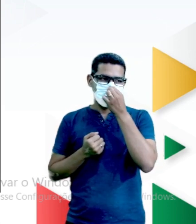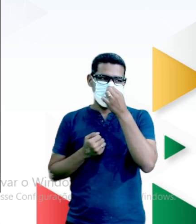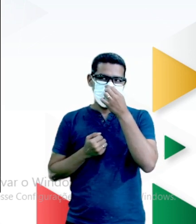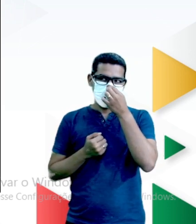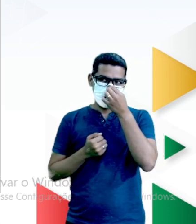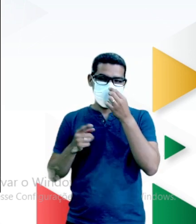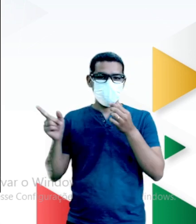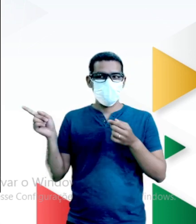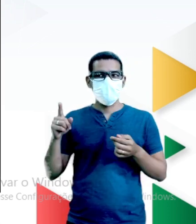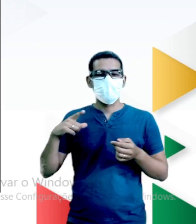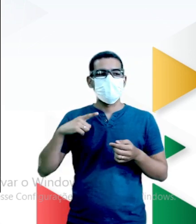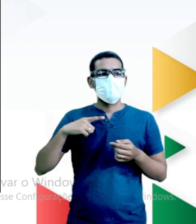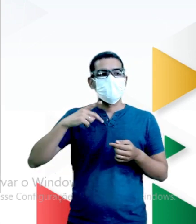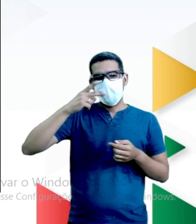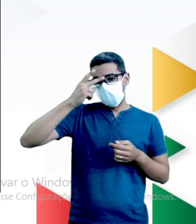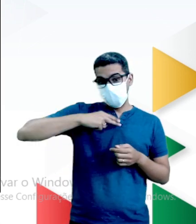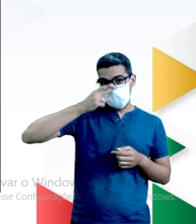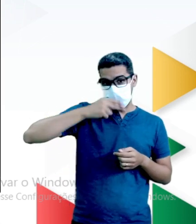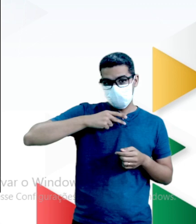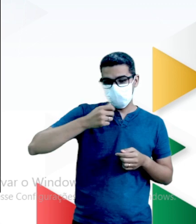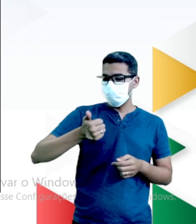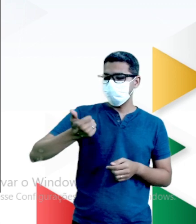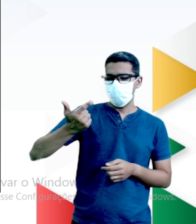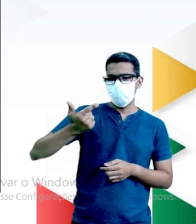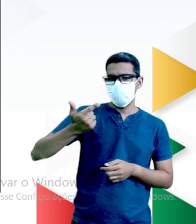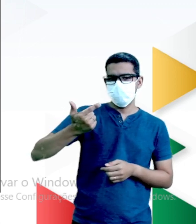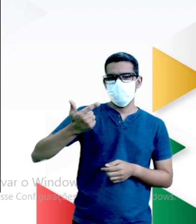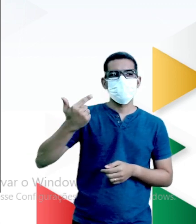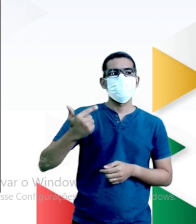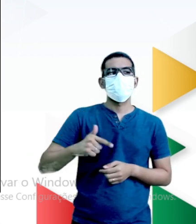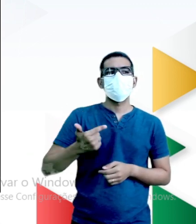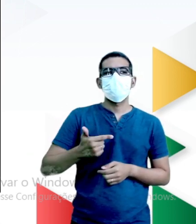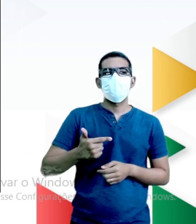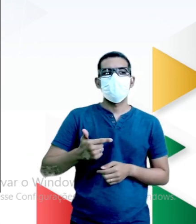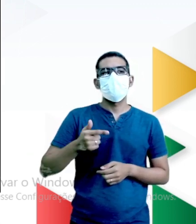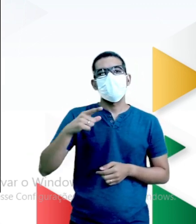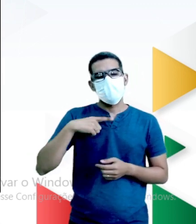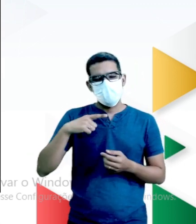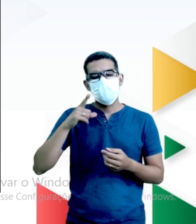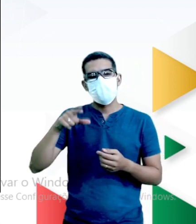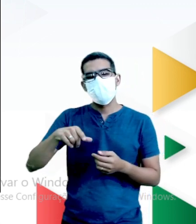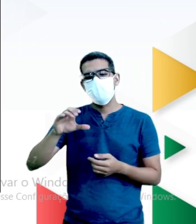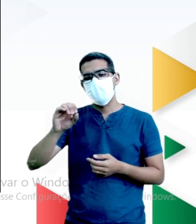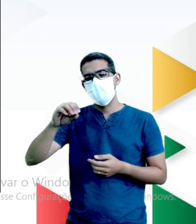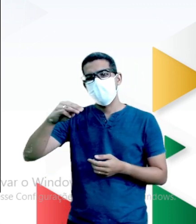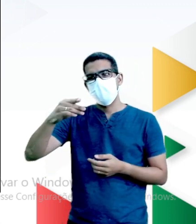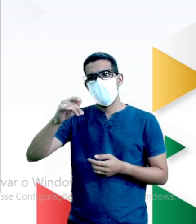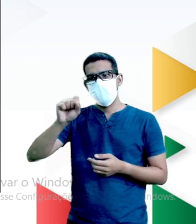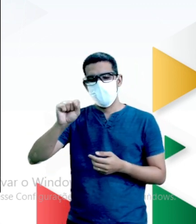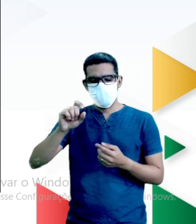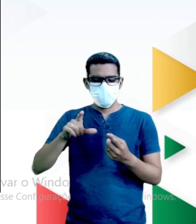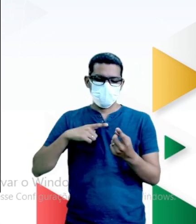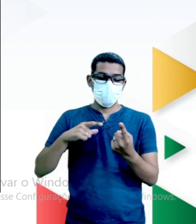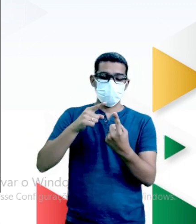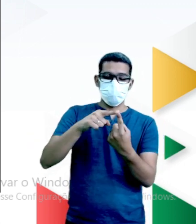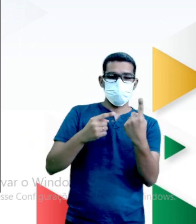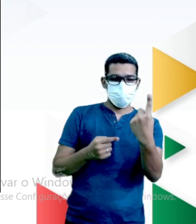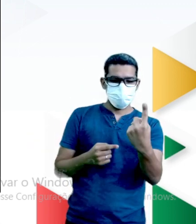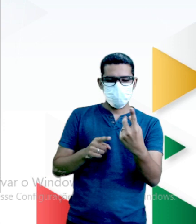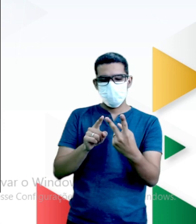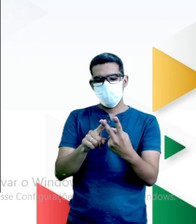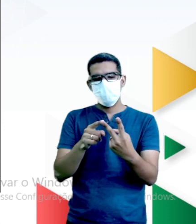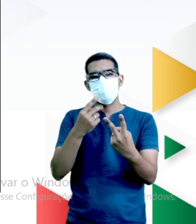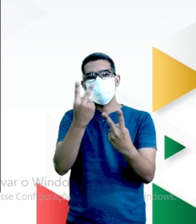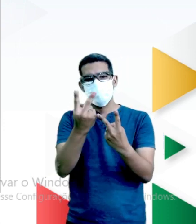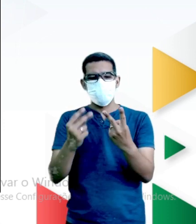não é divisível por ele mesmo e 1 apenas, ele é um número composto. Se ele está aí na lista do número composto, então